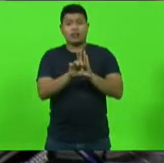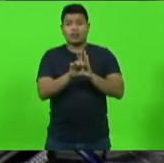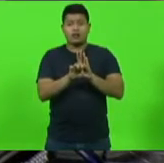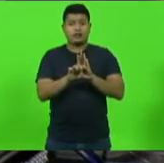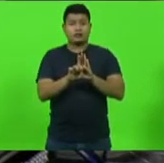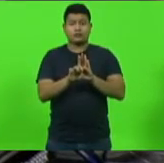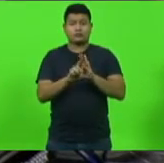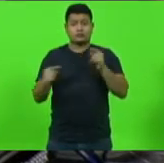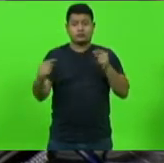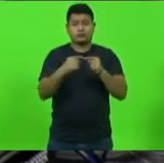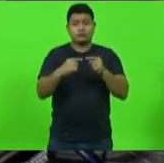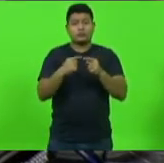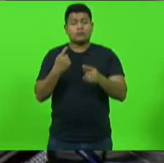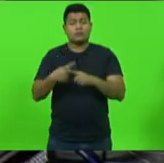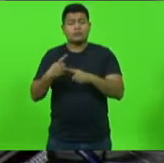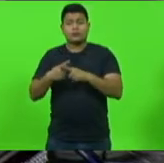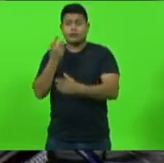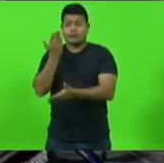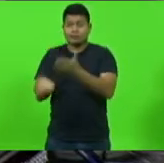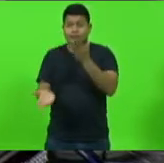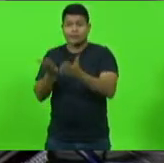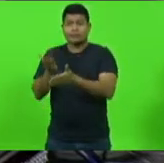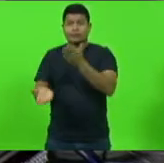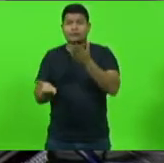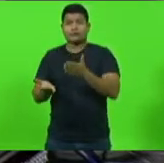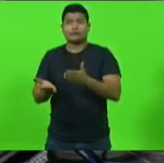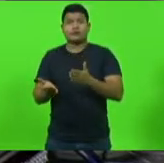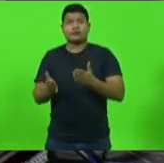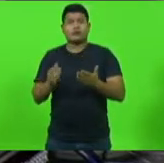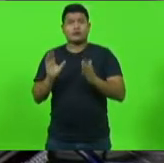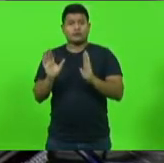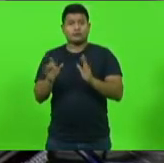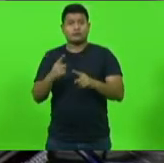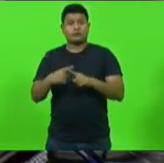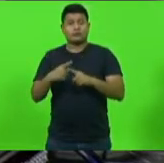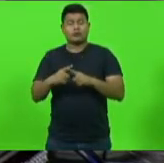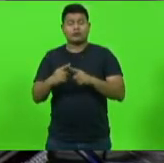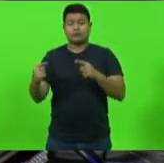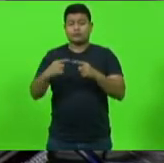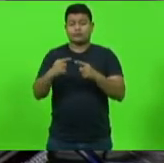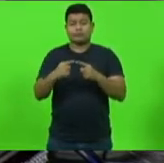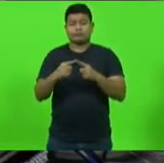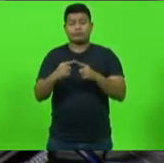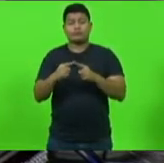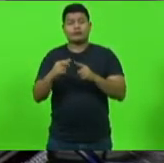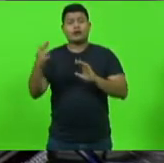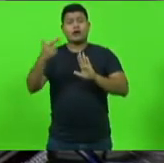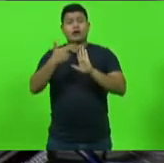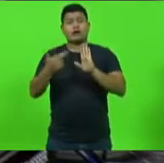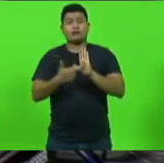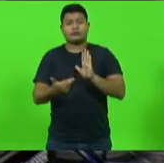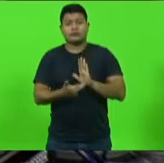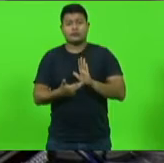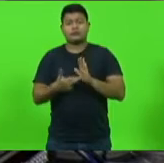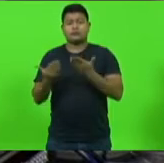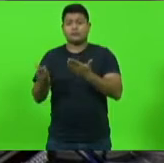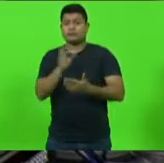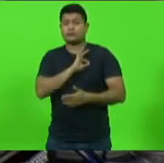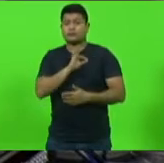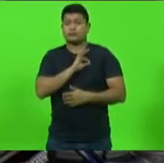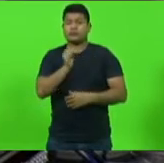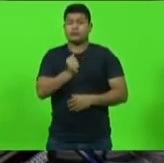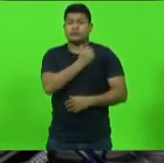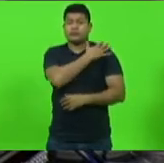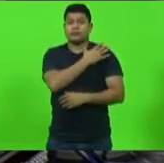perdendo em função do Estatuto da Polícia Militar no Poder Judiciário, ação